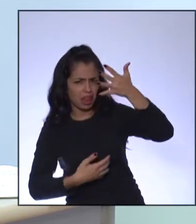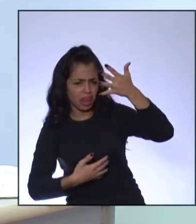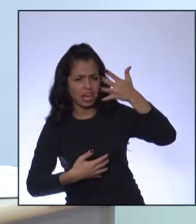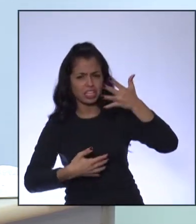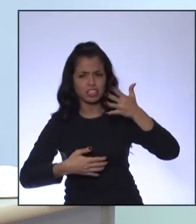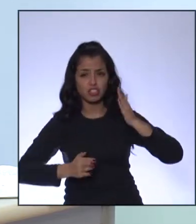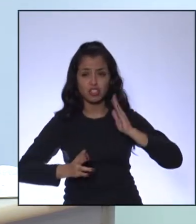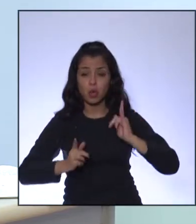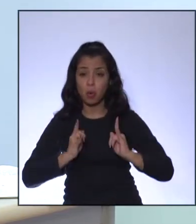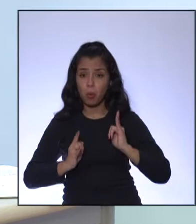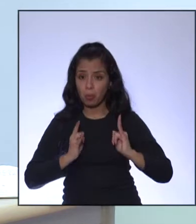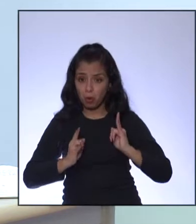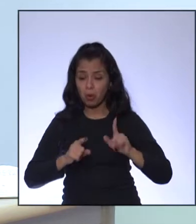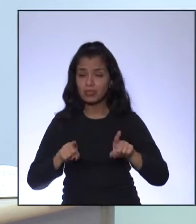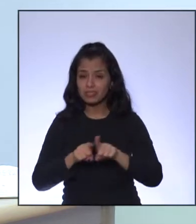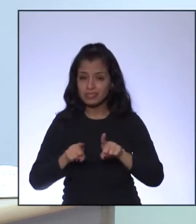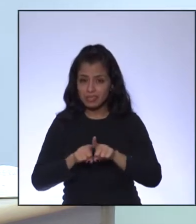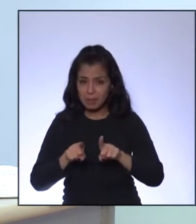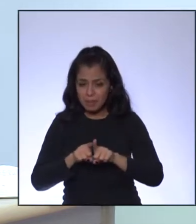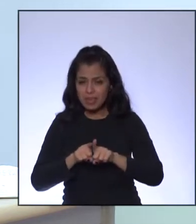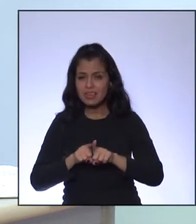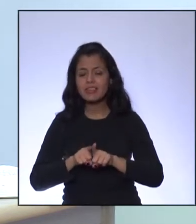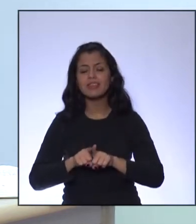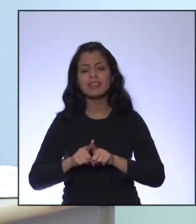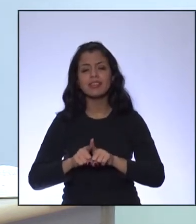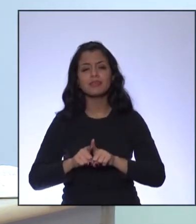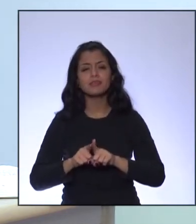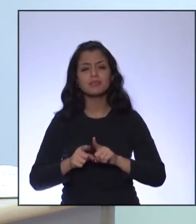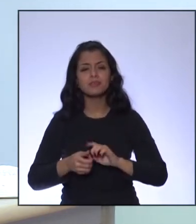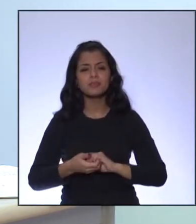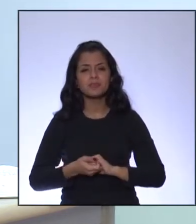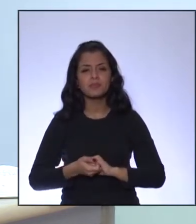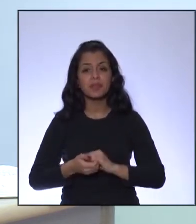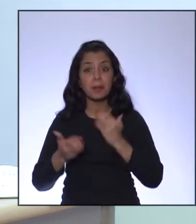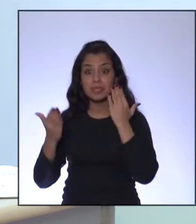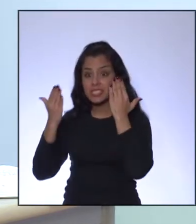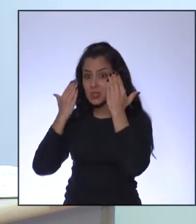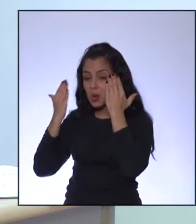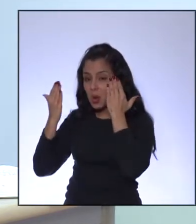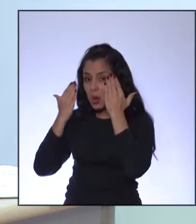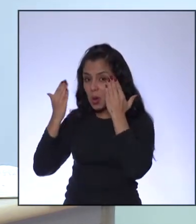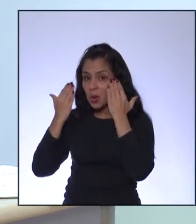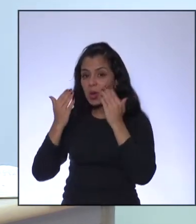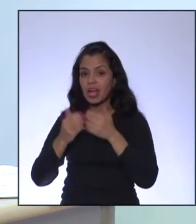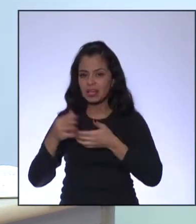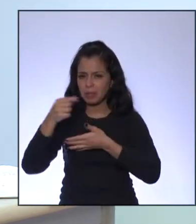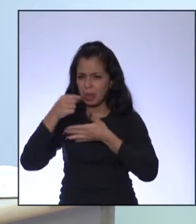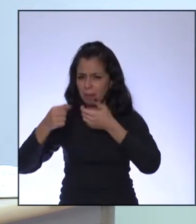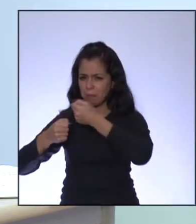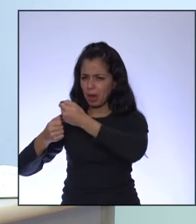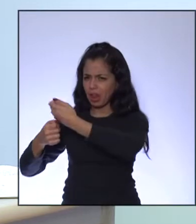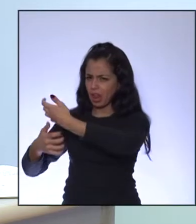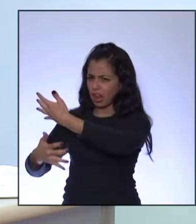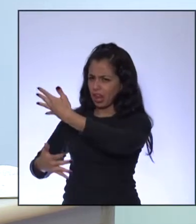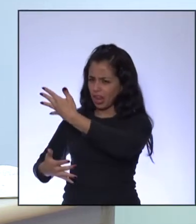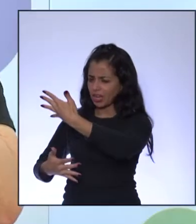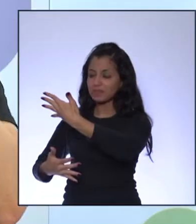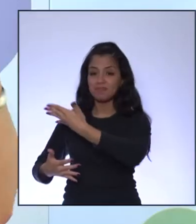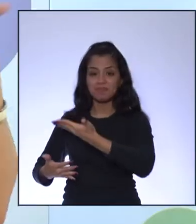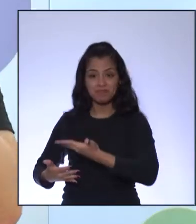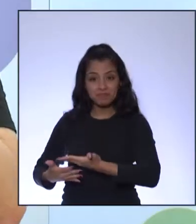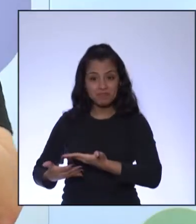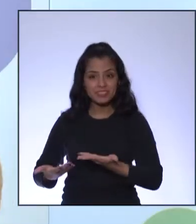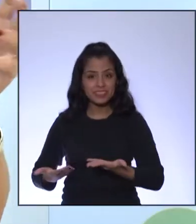agora, da Camila da Silva, Fabiana Juíza, psicóloga. Ou seja, uma série